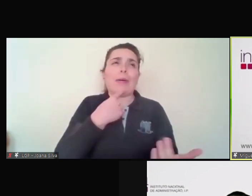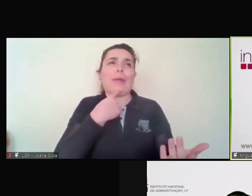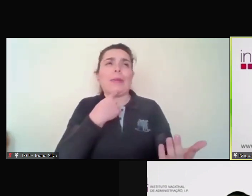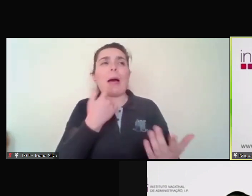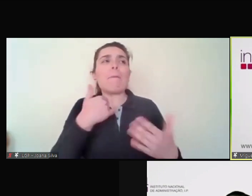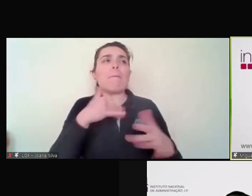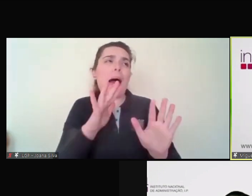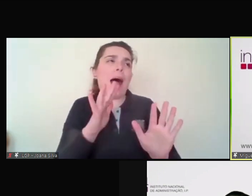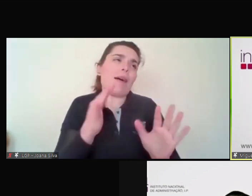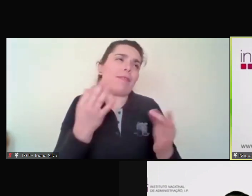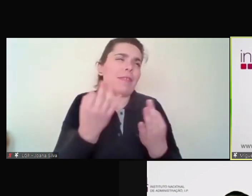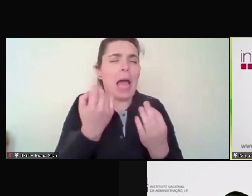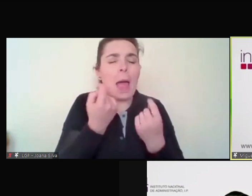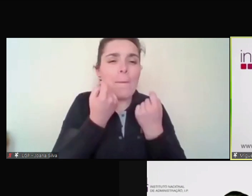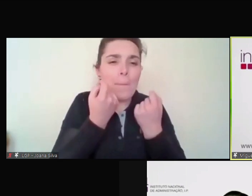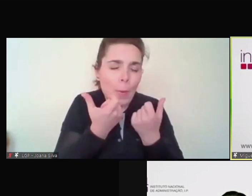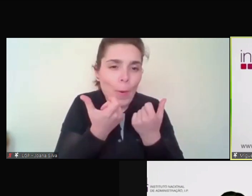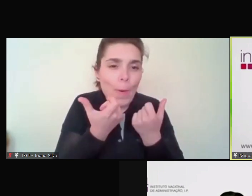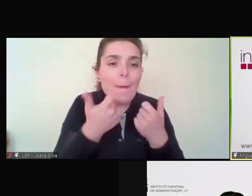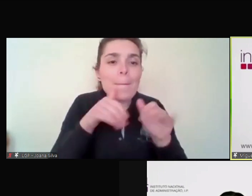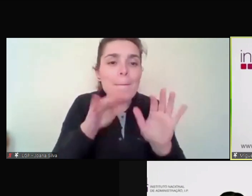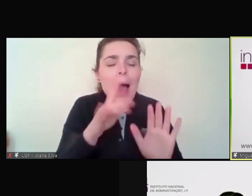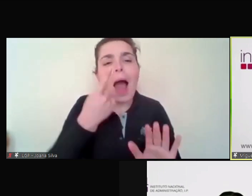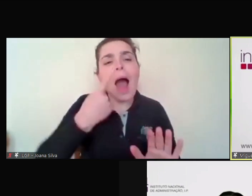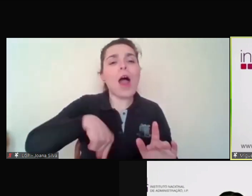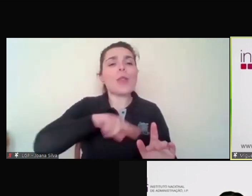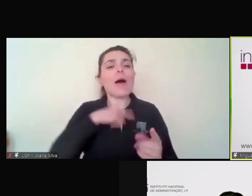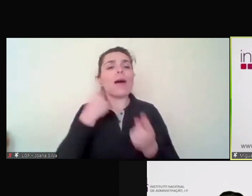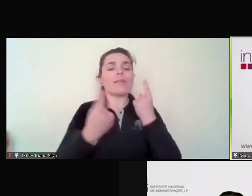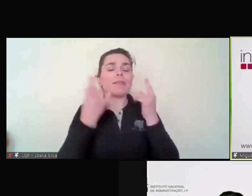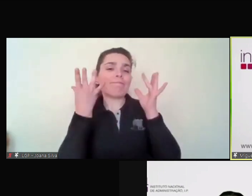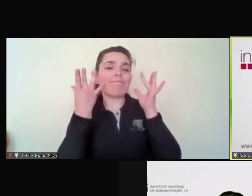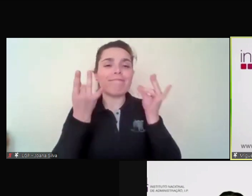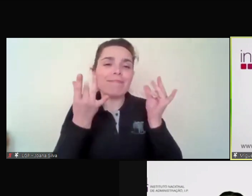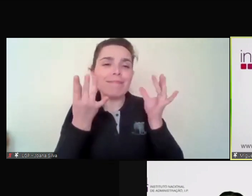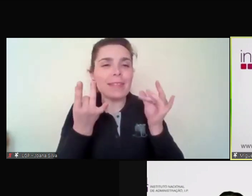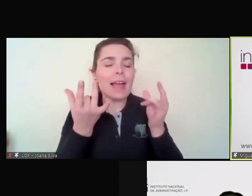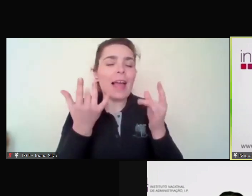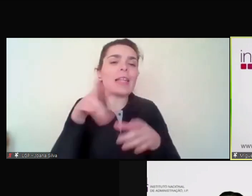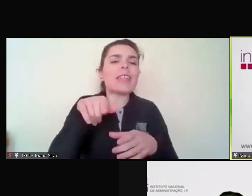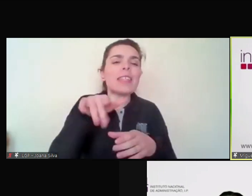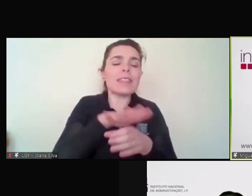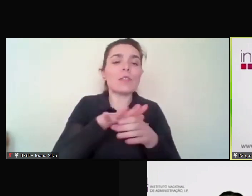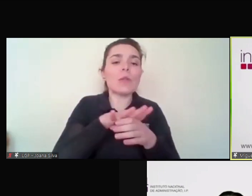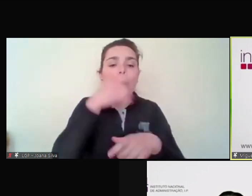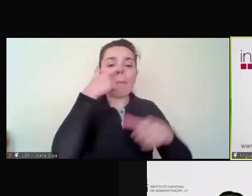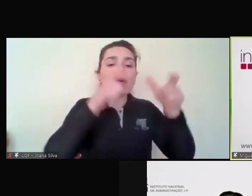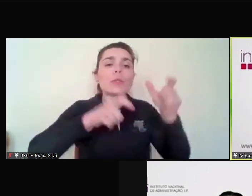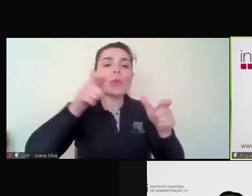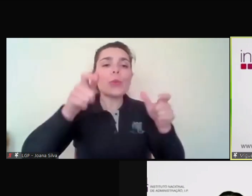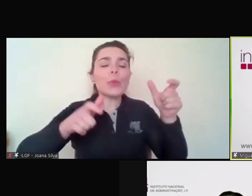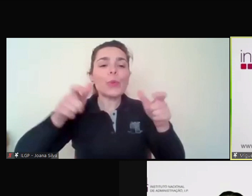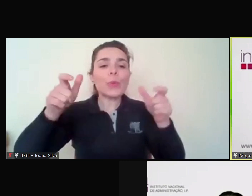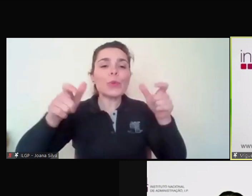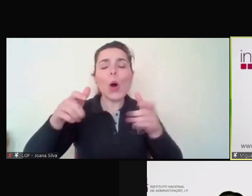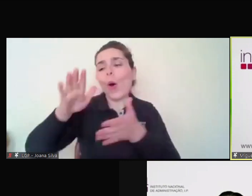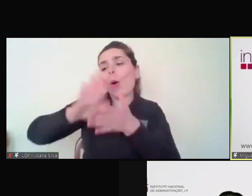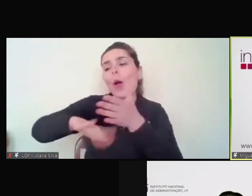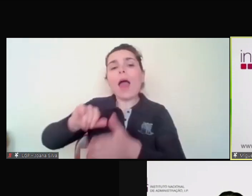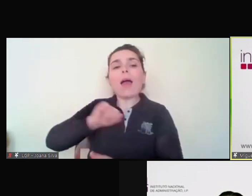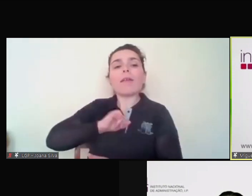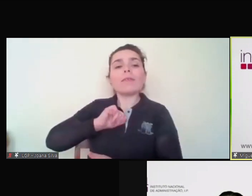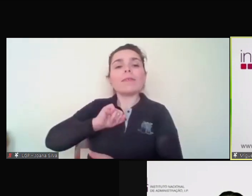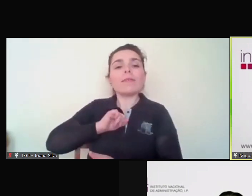pouco, mas todos nós brincamos com o cenário de ter trabalhadores, colegas nossos, que